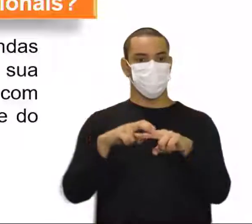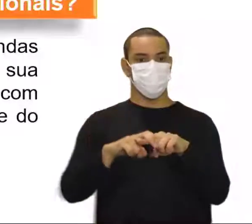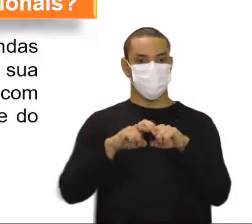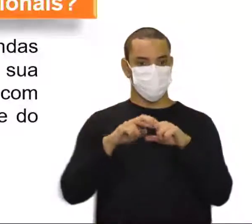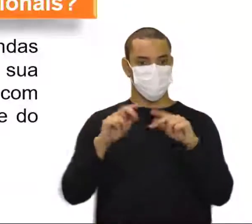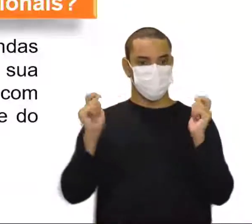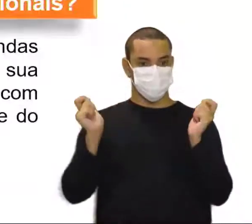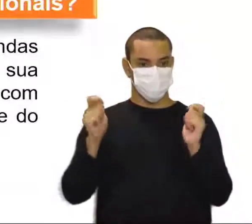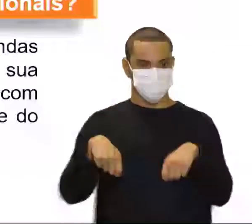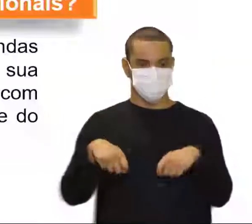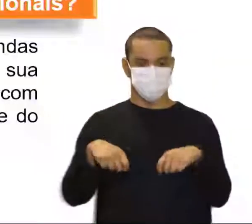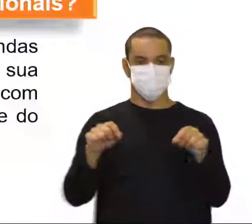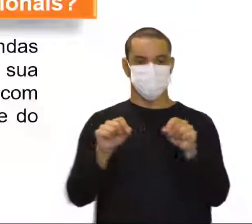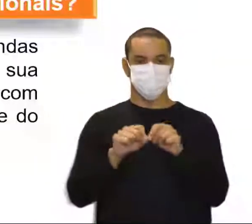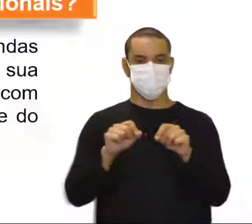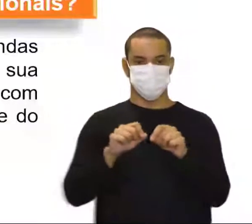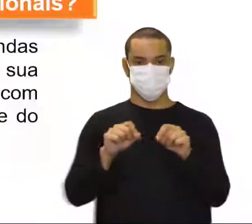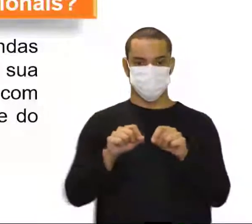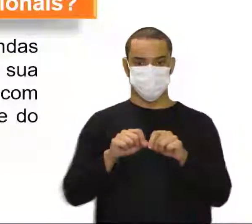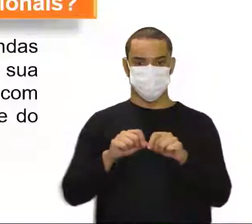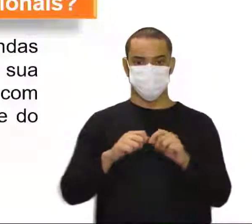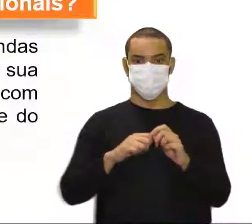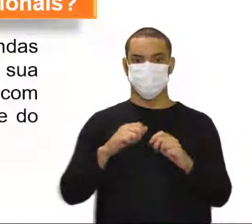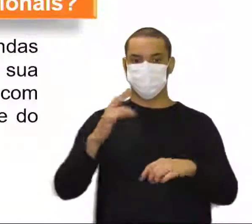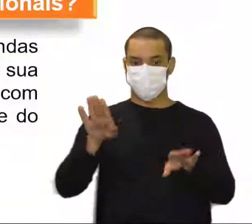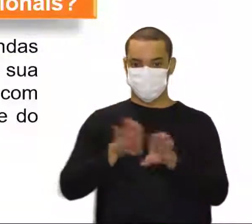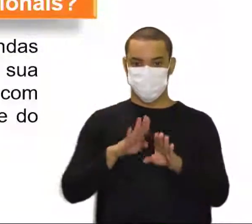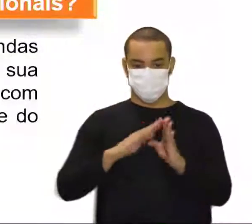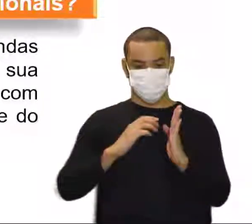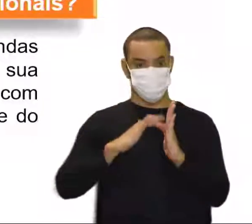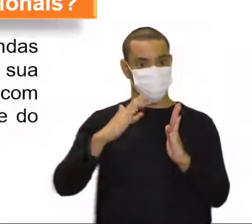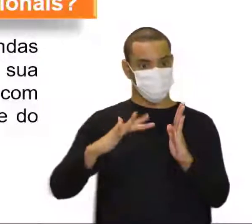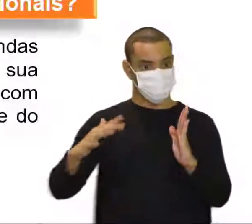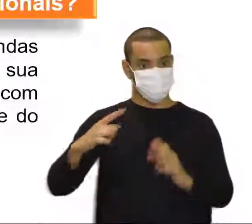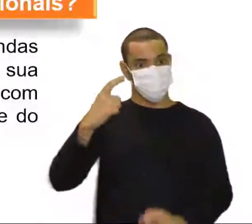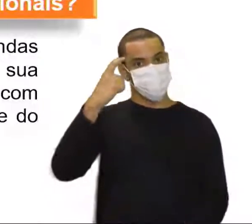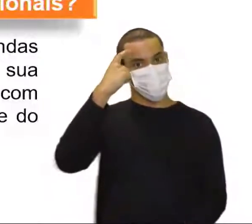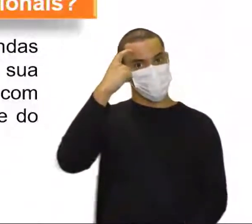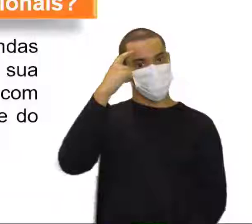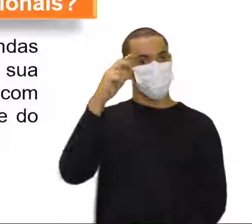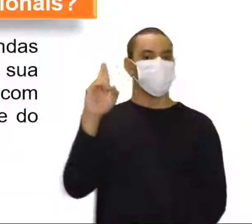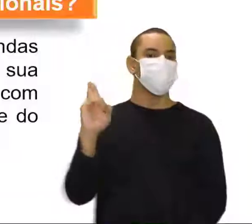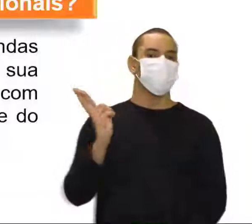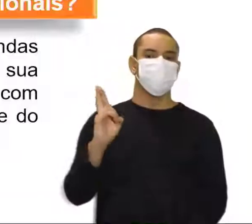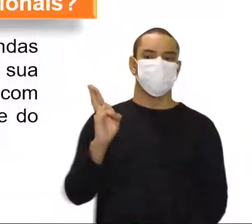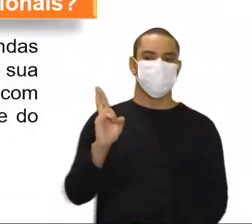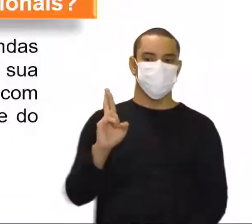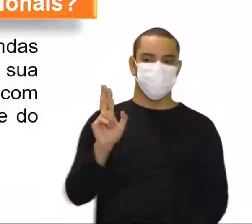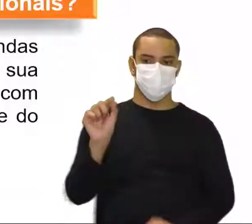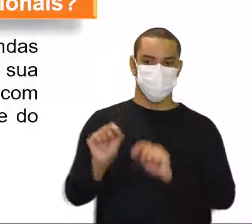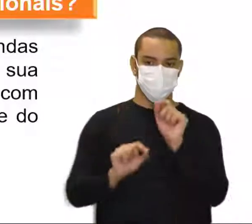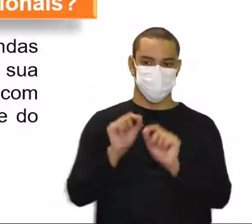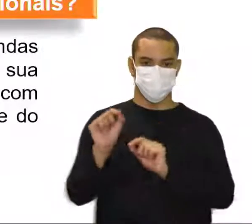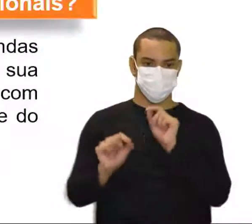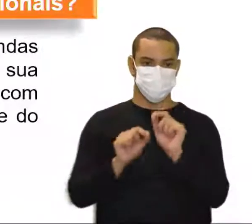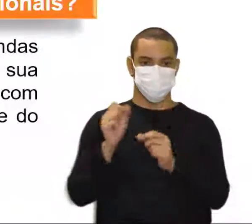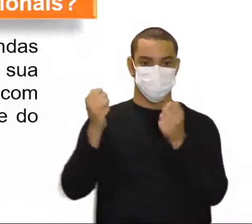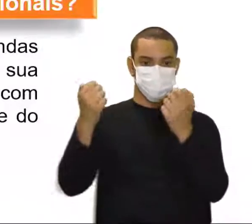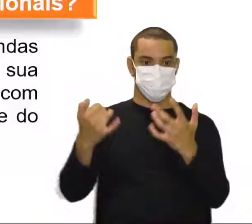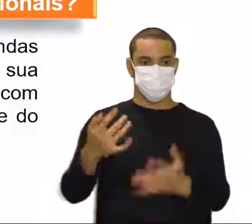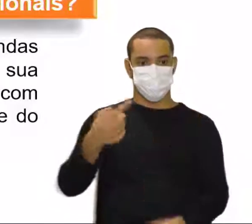para gerar essas ondas gravitacionais. E nós vimos lá que quem pensou nas ondas gravitacionais, como eu tinha falado para vocês,